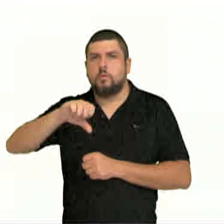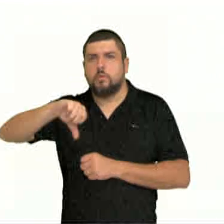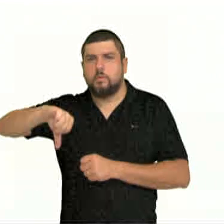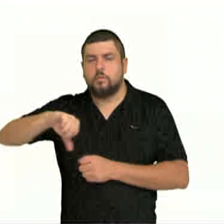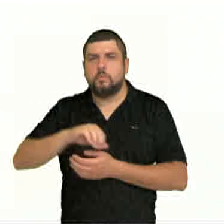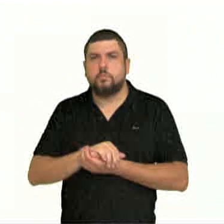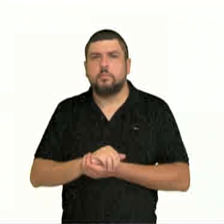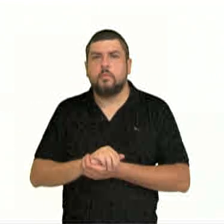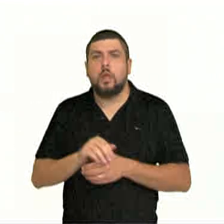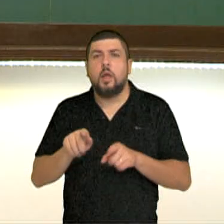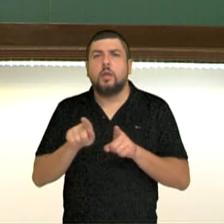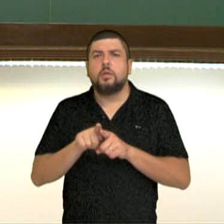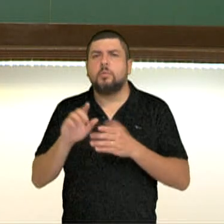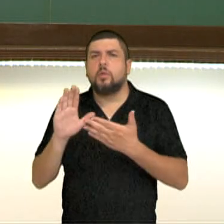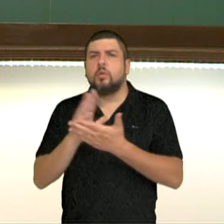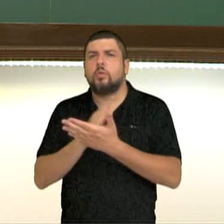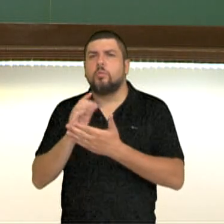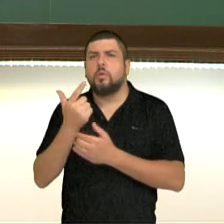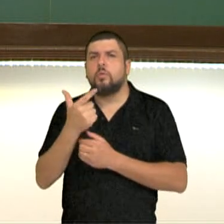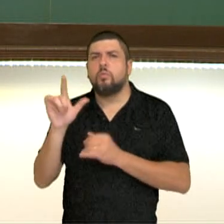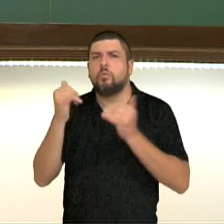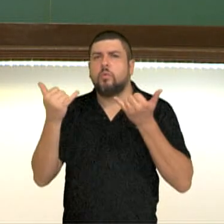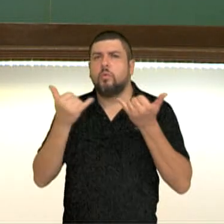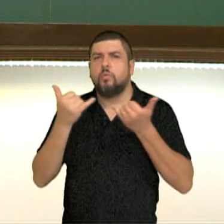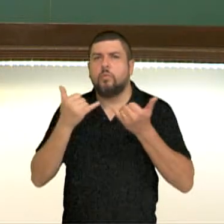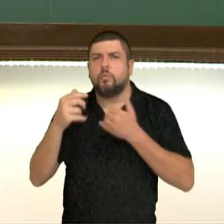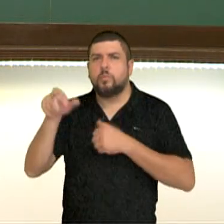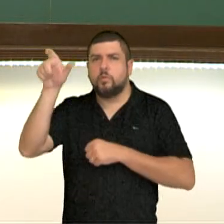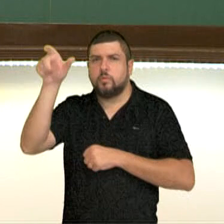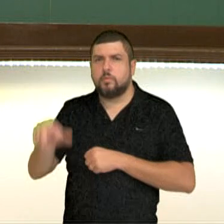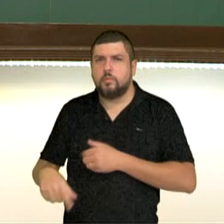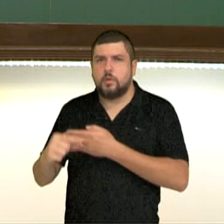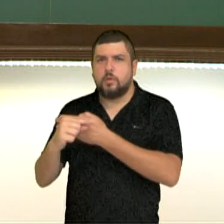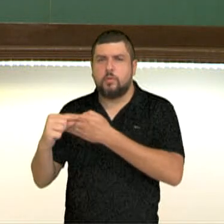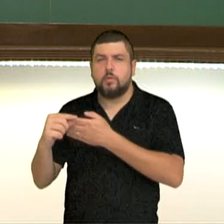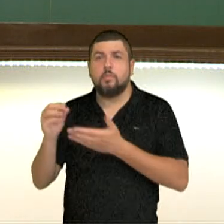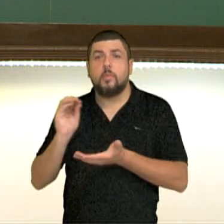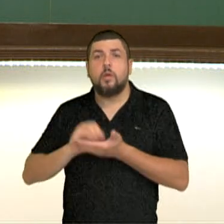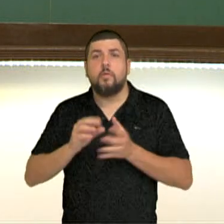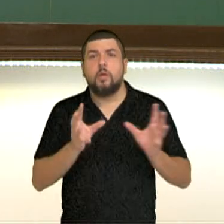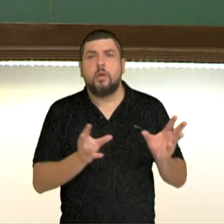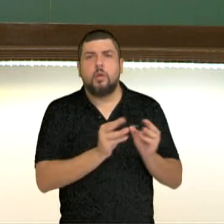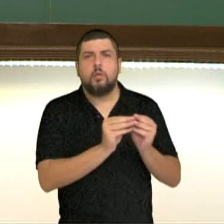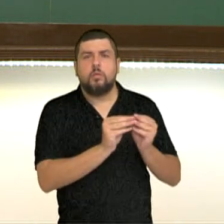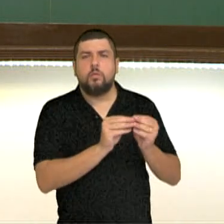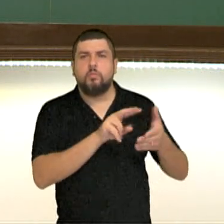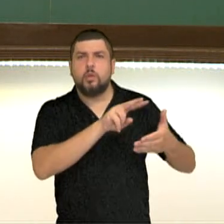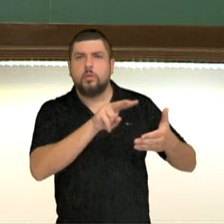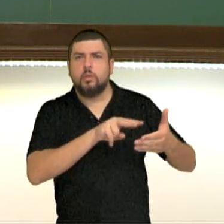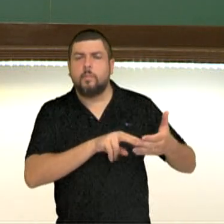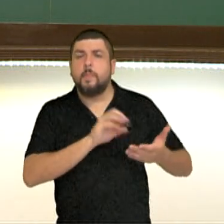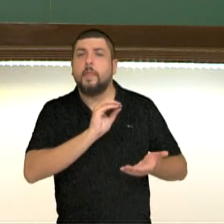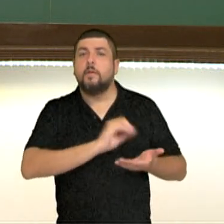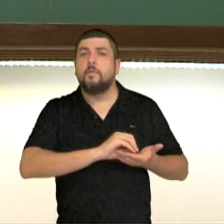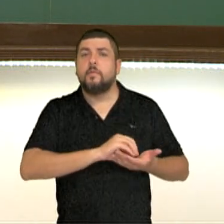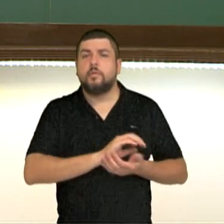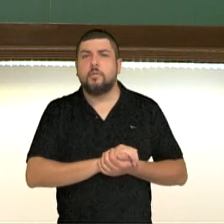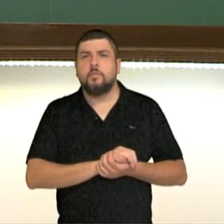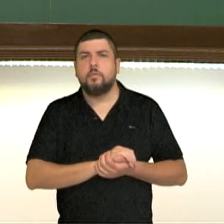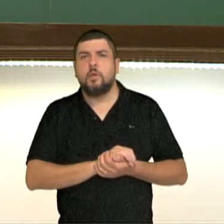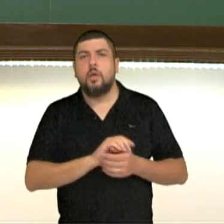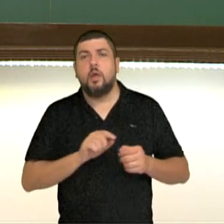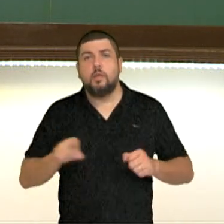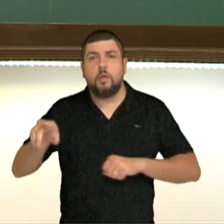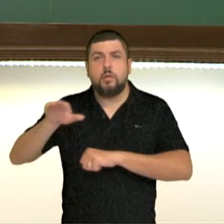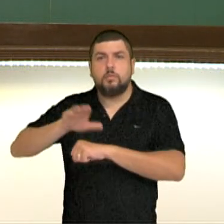Também não tenho outras informações sobre o Edgar. Então, eu posso colocar aquele escritor de contos, romances,